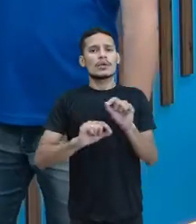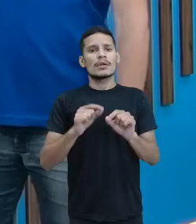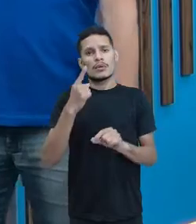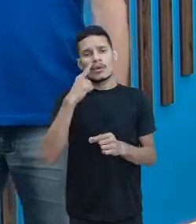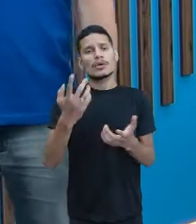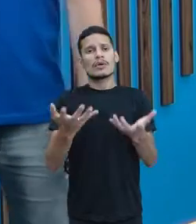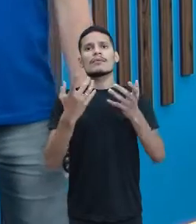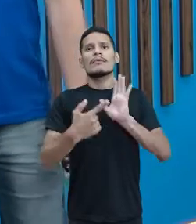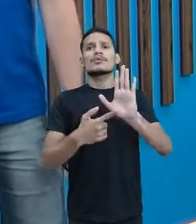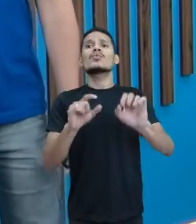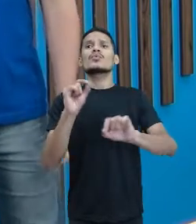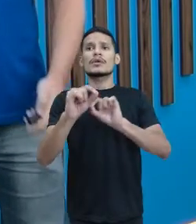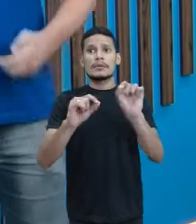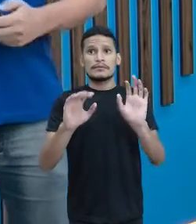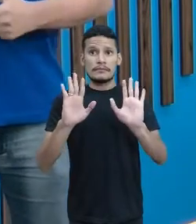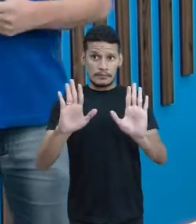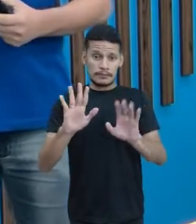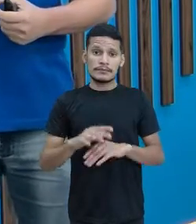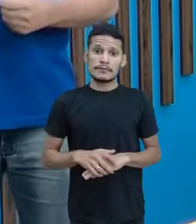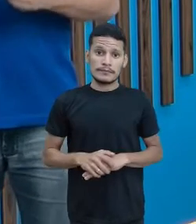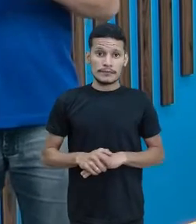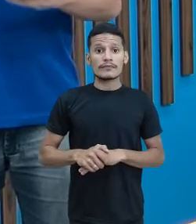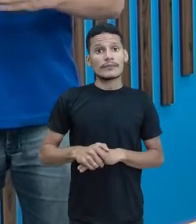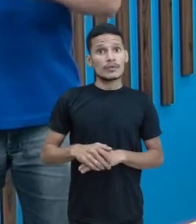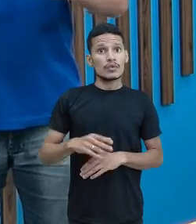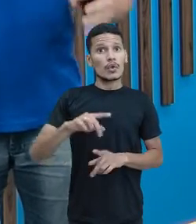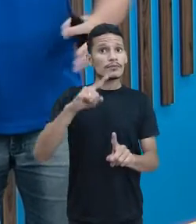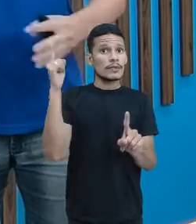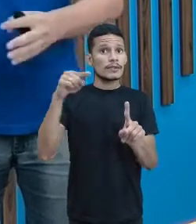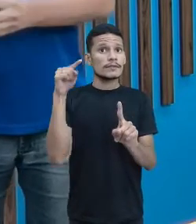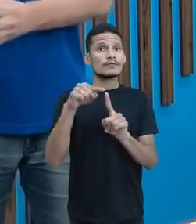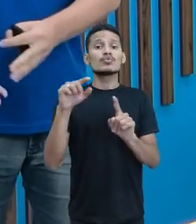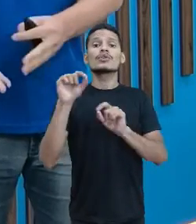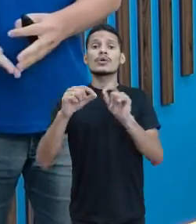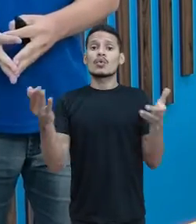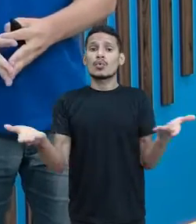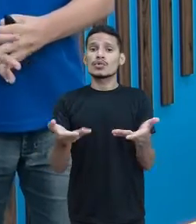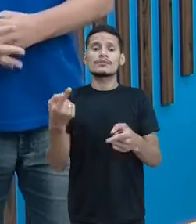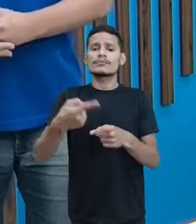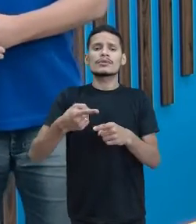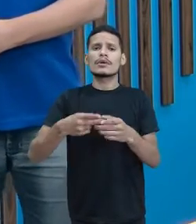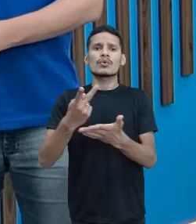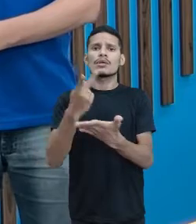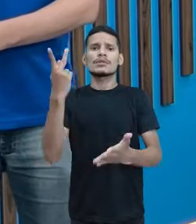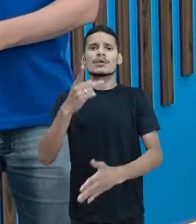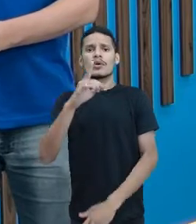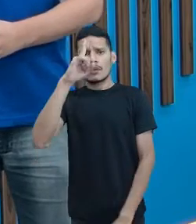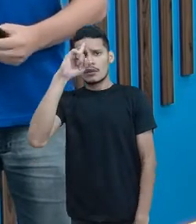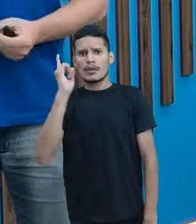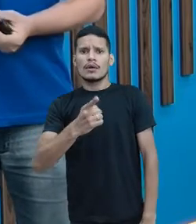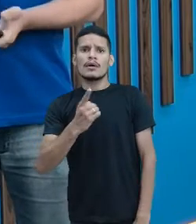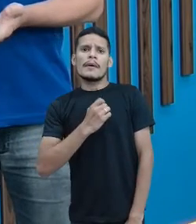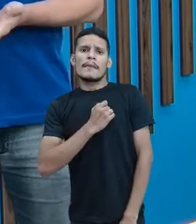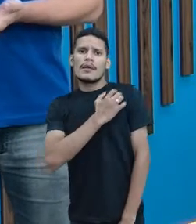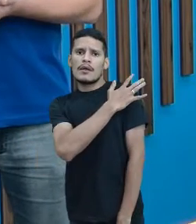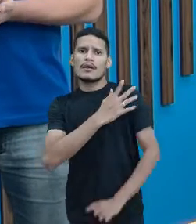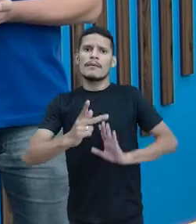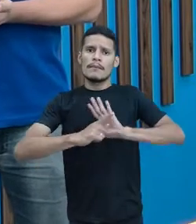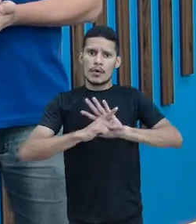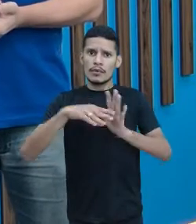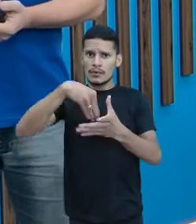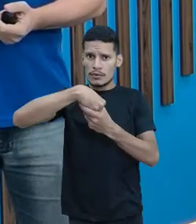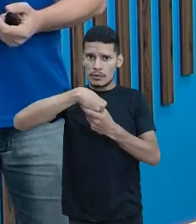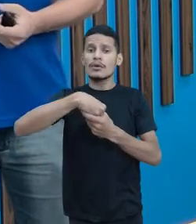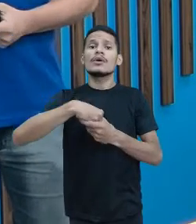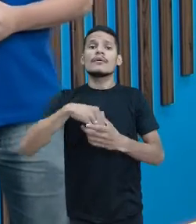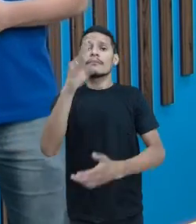apontar o seguinte, né? O objetivo de hoje, a gente vai entender por que a ditadura civil-militar no Brasil. E aí, quando a gente fala de ditadura